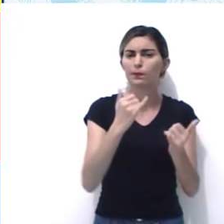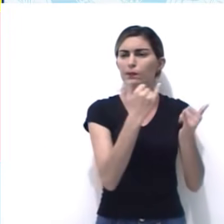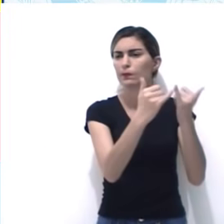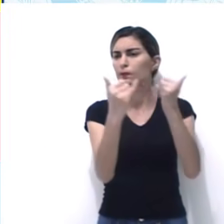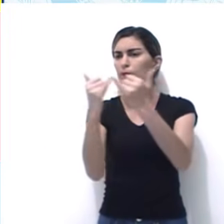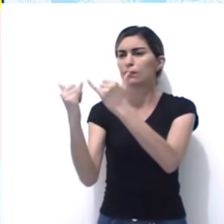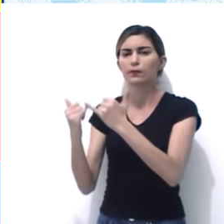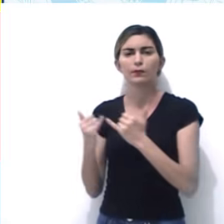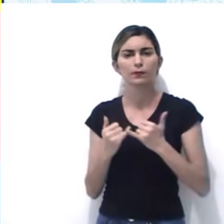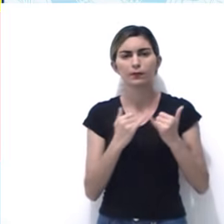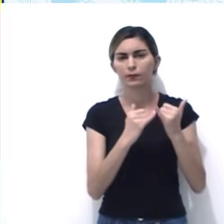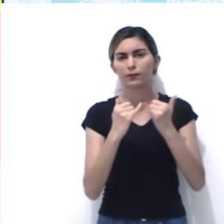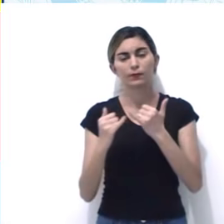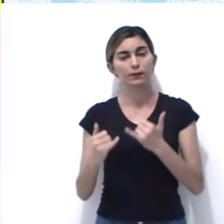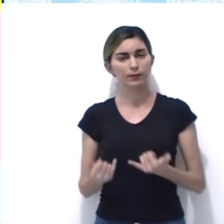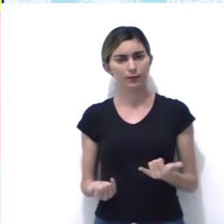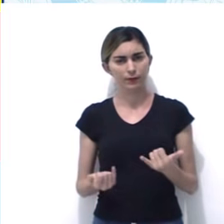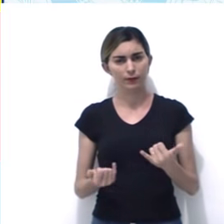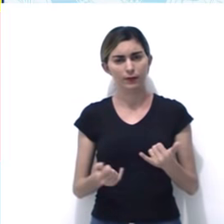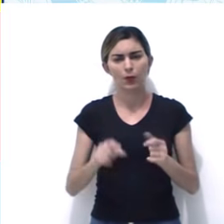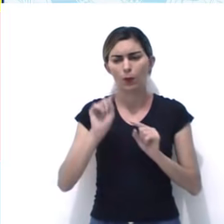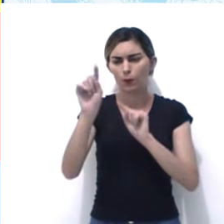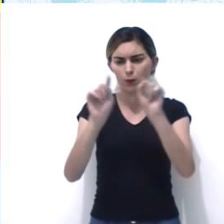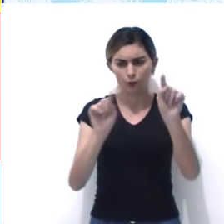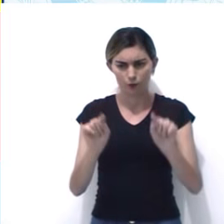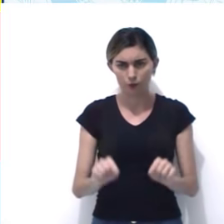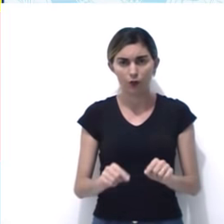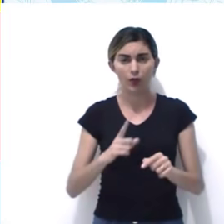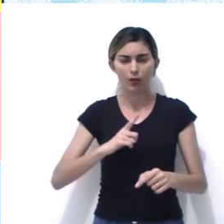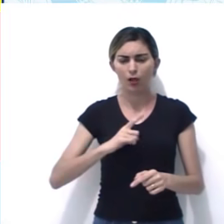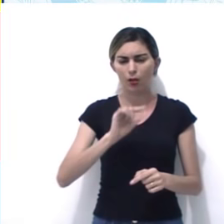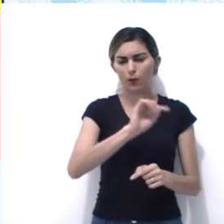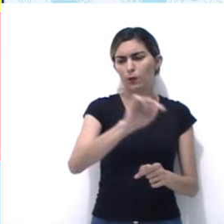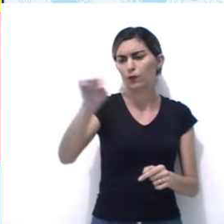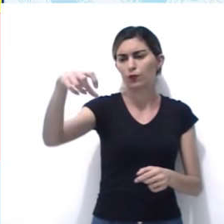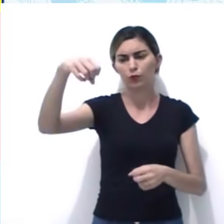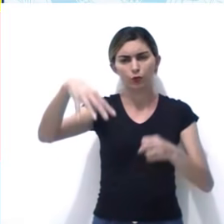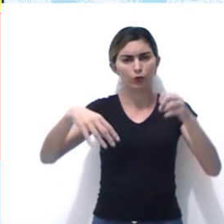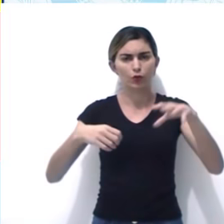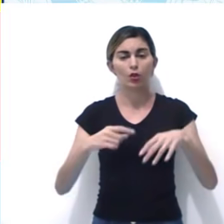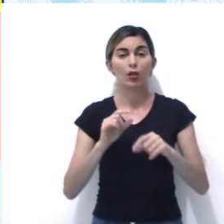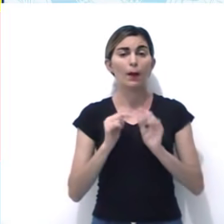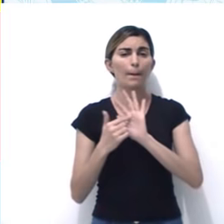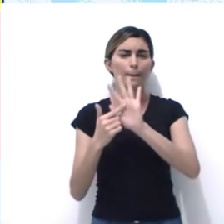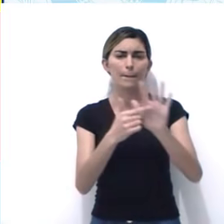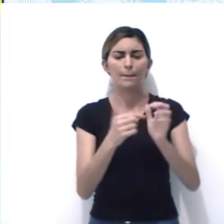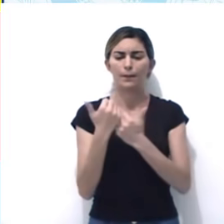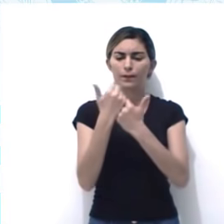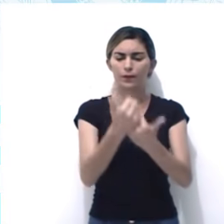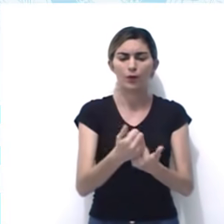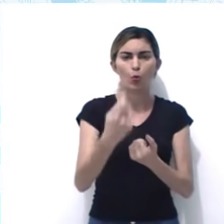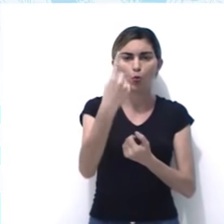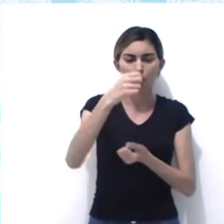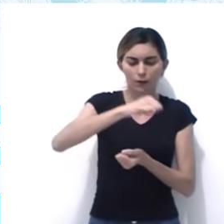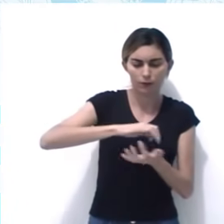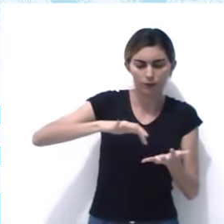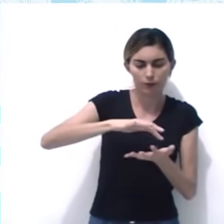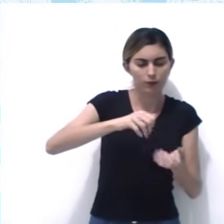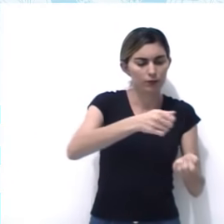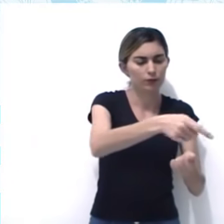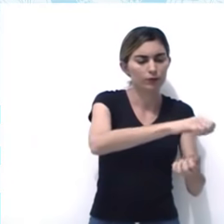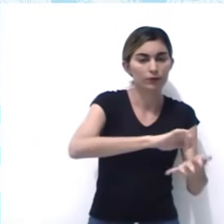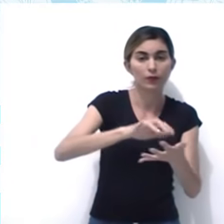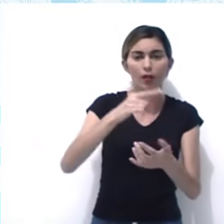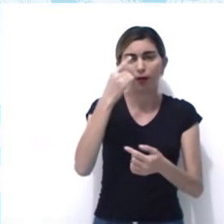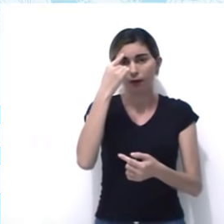a via láctea esses pontos aí cada ponto luminoso desse representa uma galáxia então isso é para você ter uma